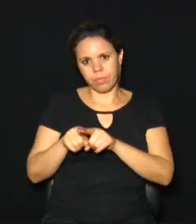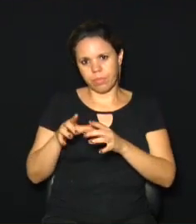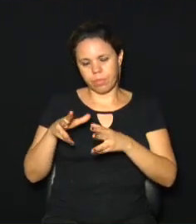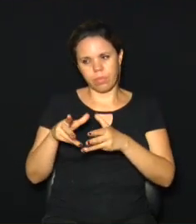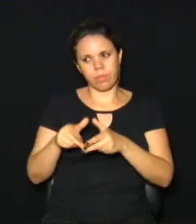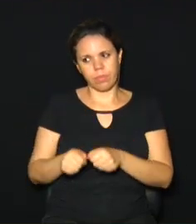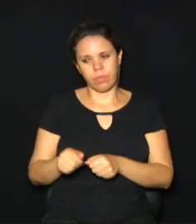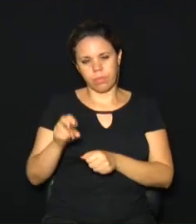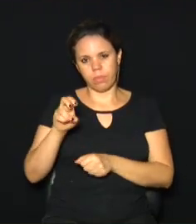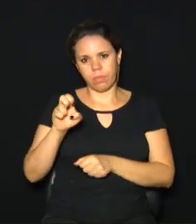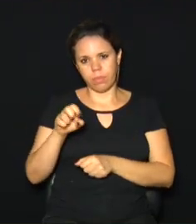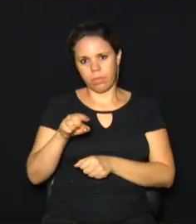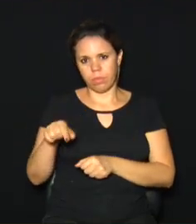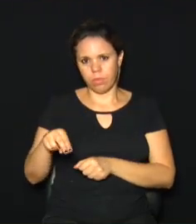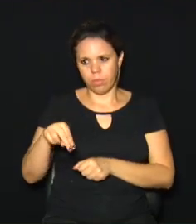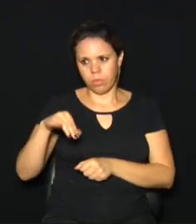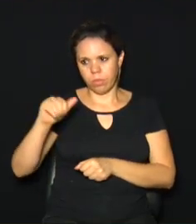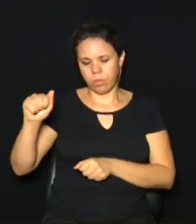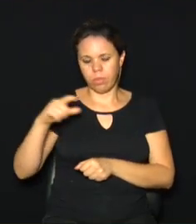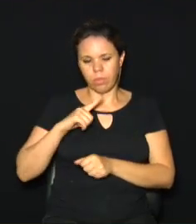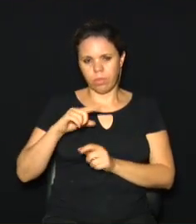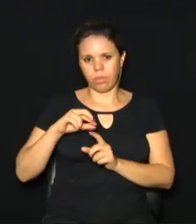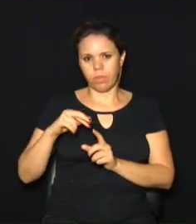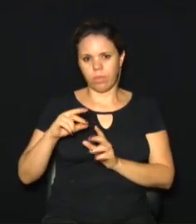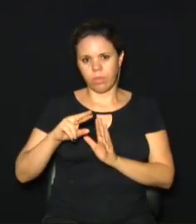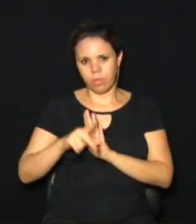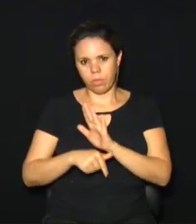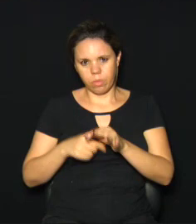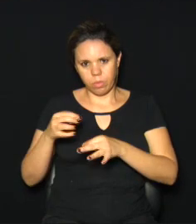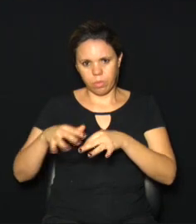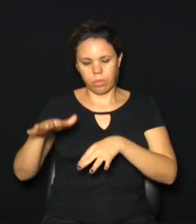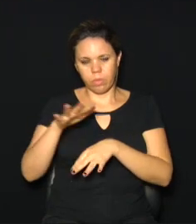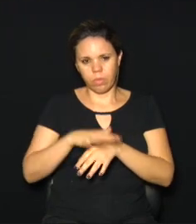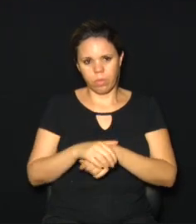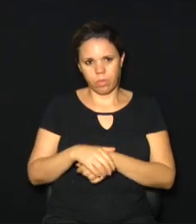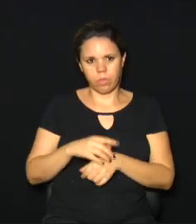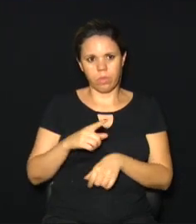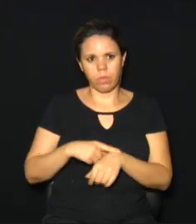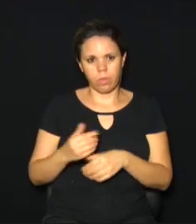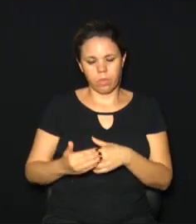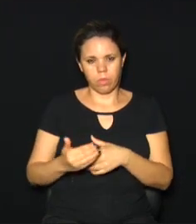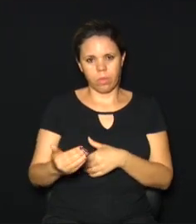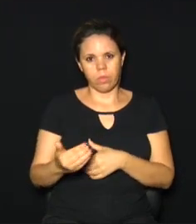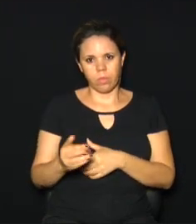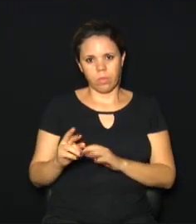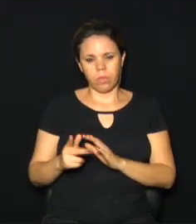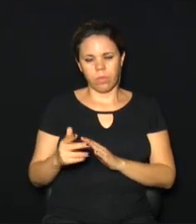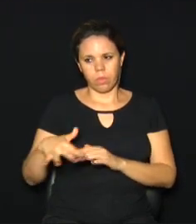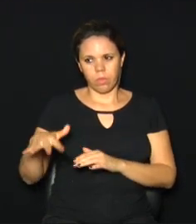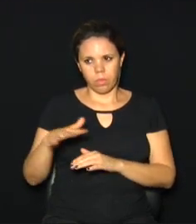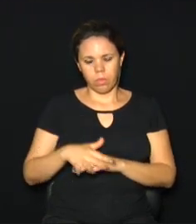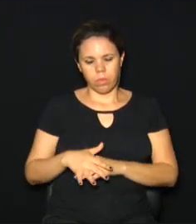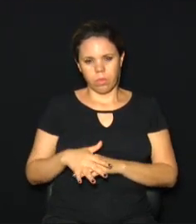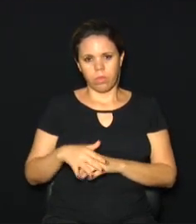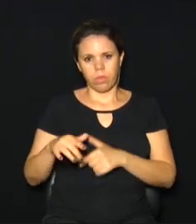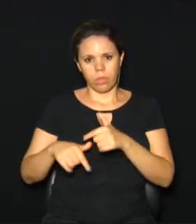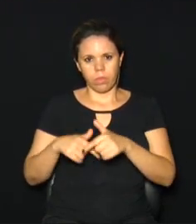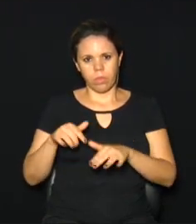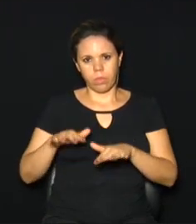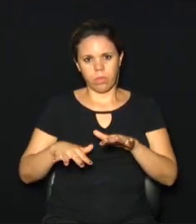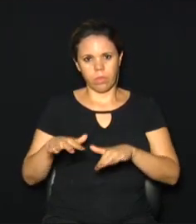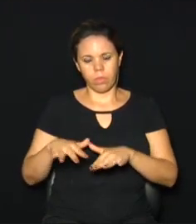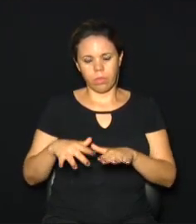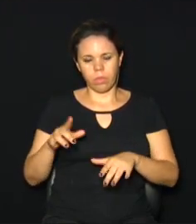outros assim, aspectos jurídicos aí, o tempo, outras coisas, questões para balizar. É uma